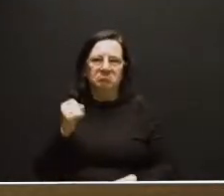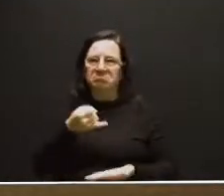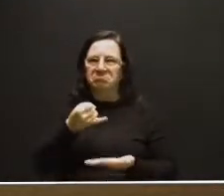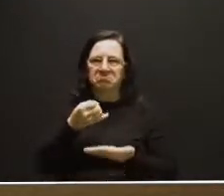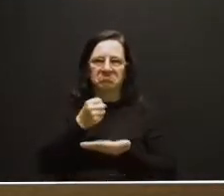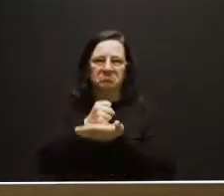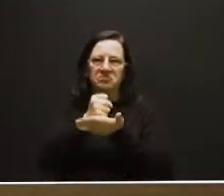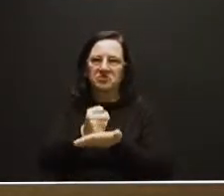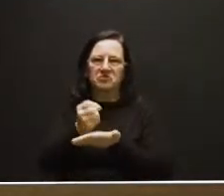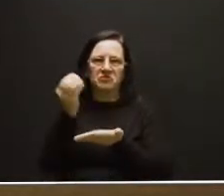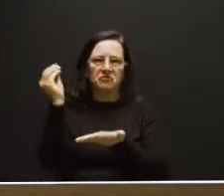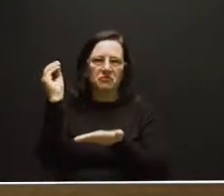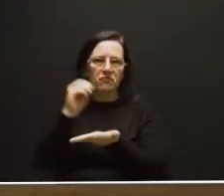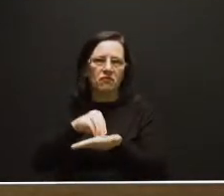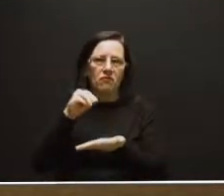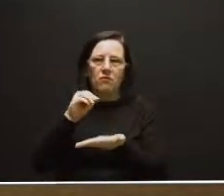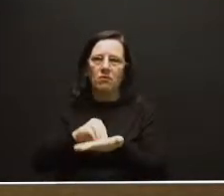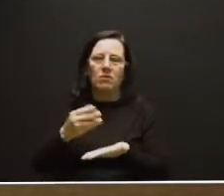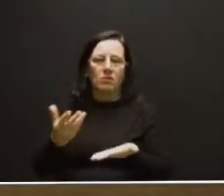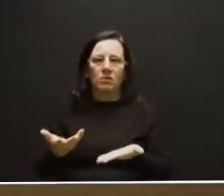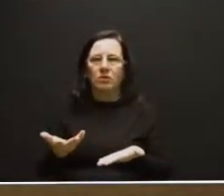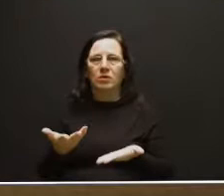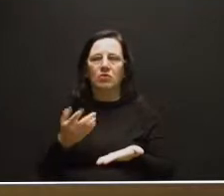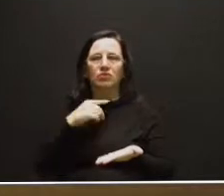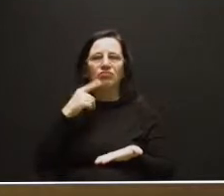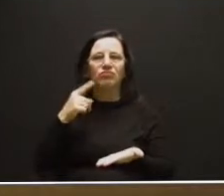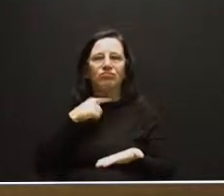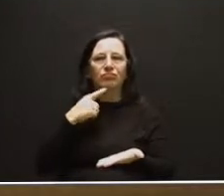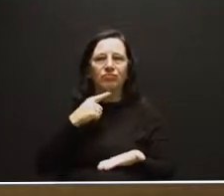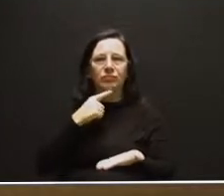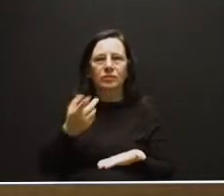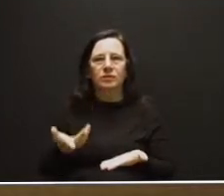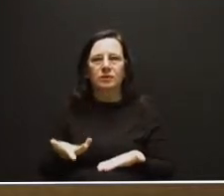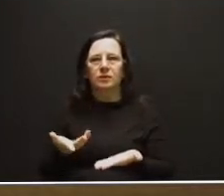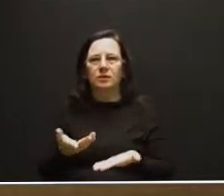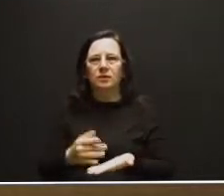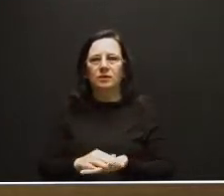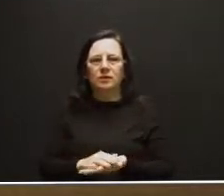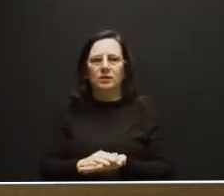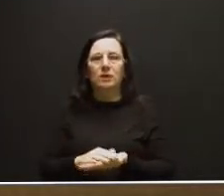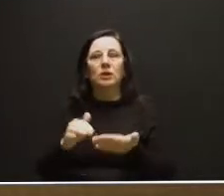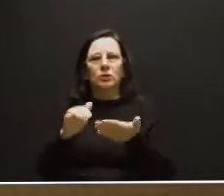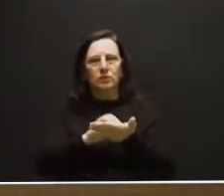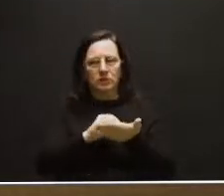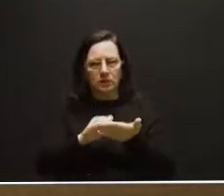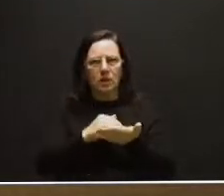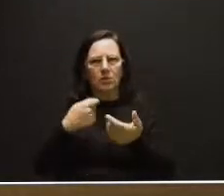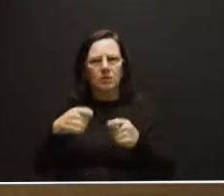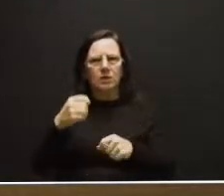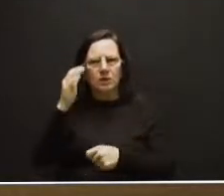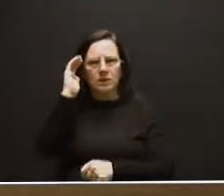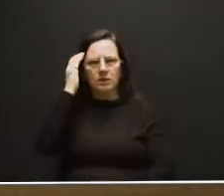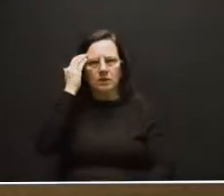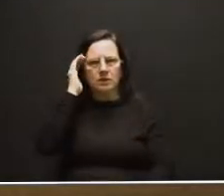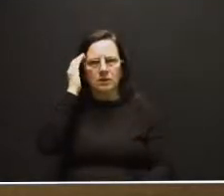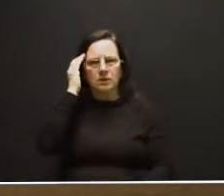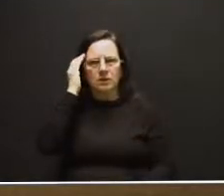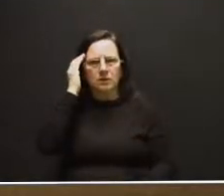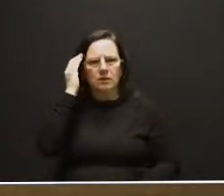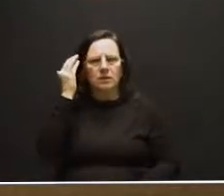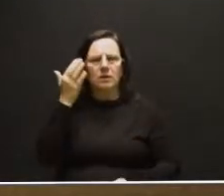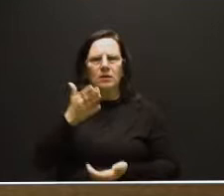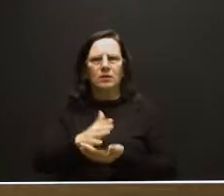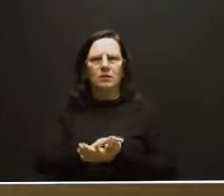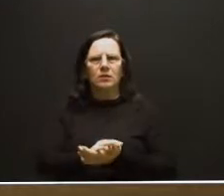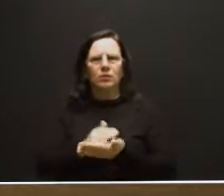se não for essa a essência de uma base de apoio aí não adianta nada então mas o secretário precisa entender que se entender que